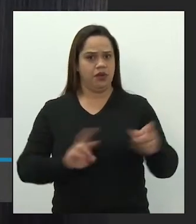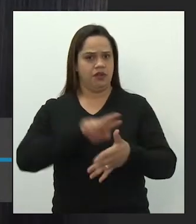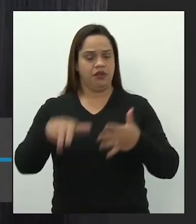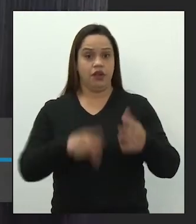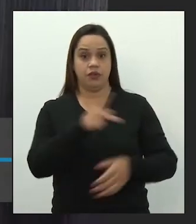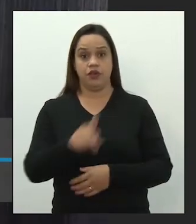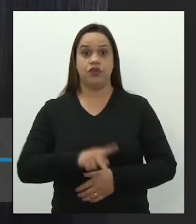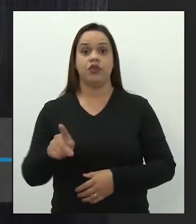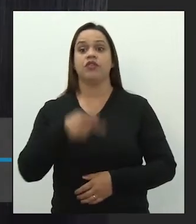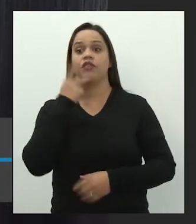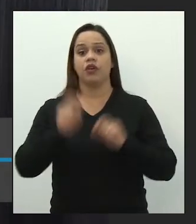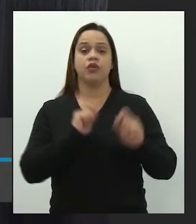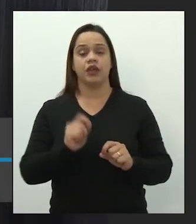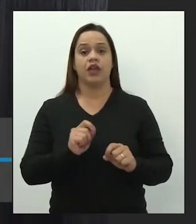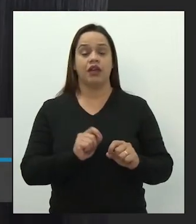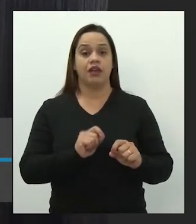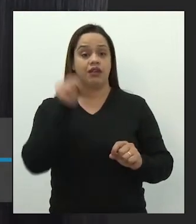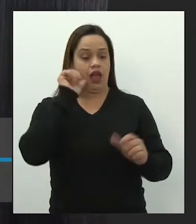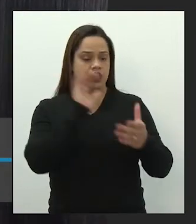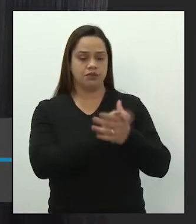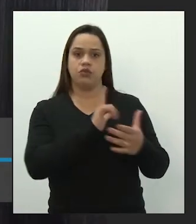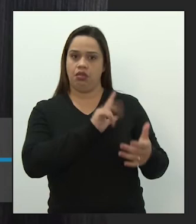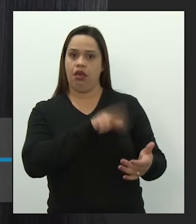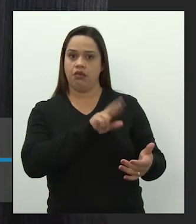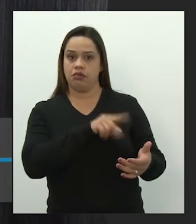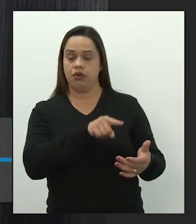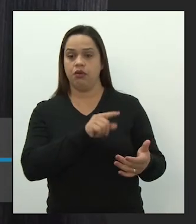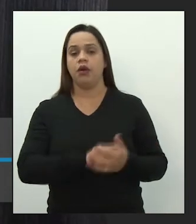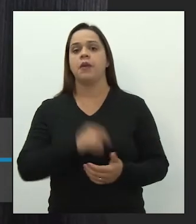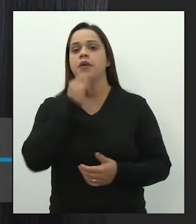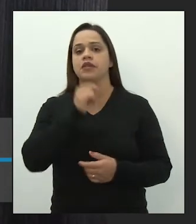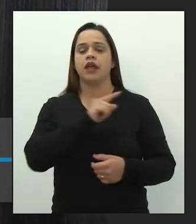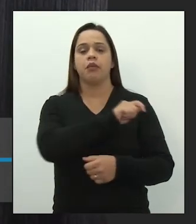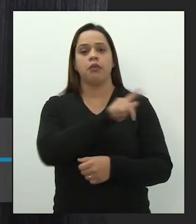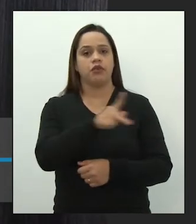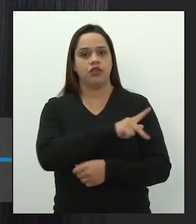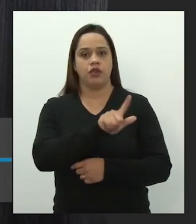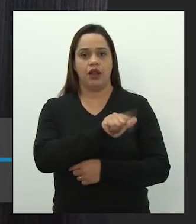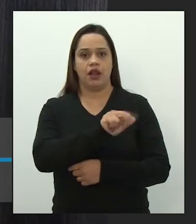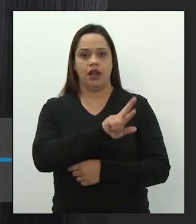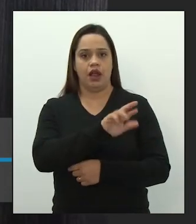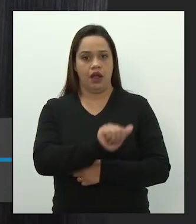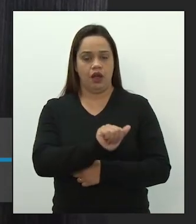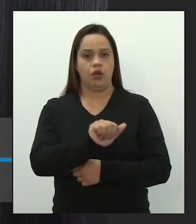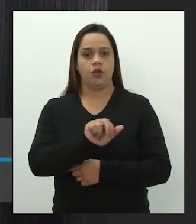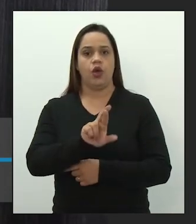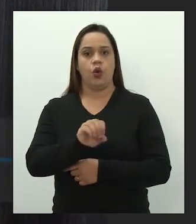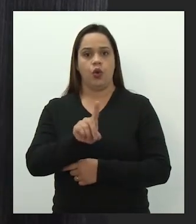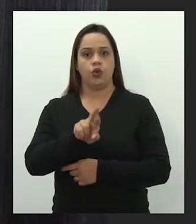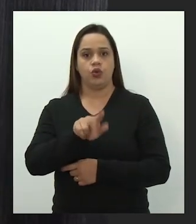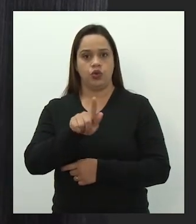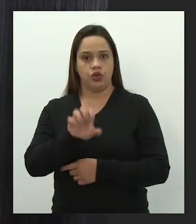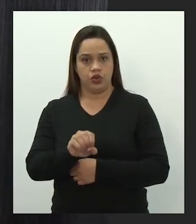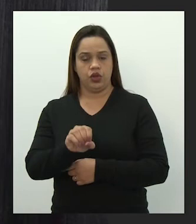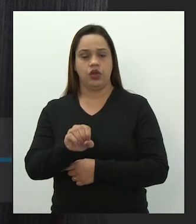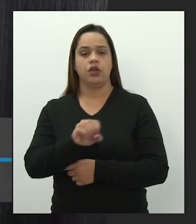a esposa está com razão. Por exemplo, a Laura, o Rodrigo,